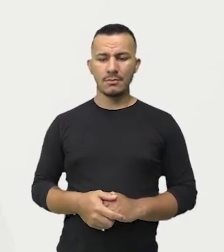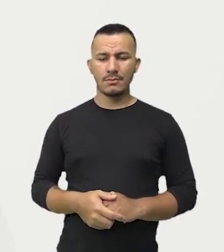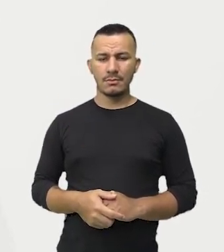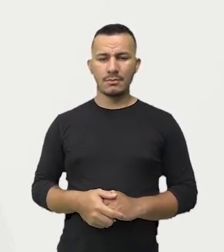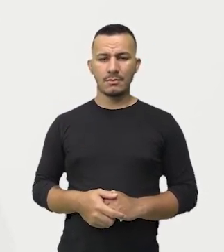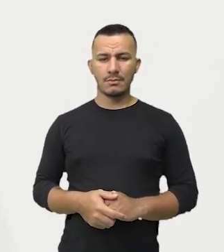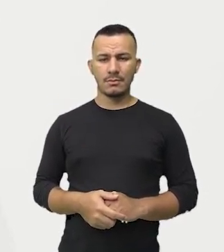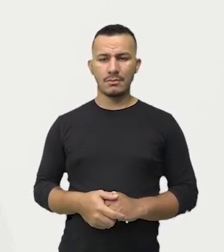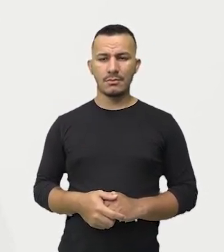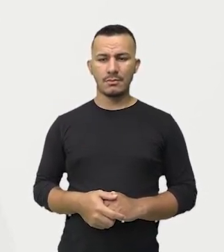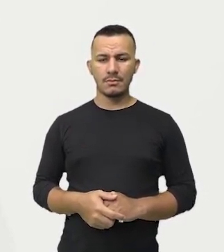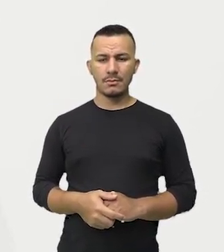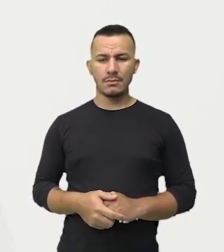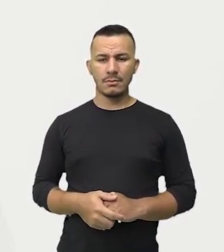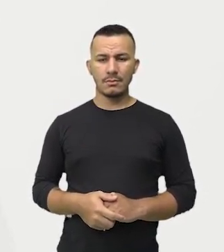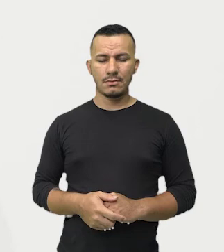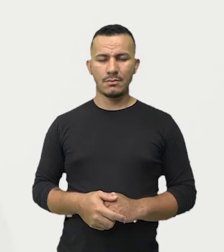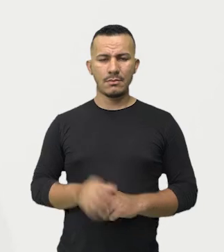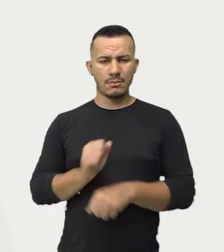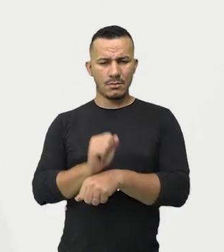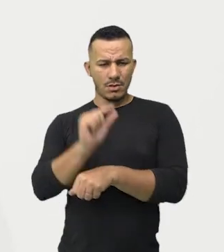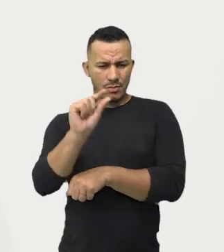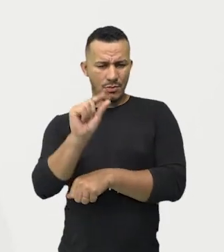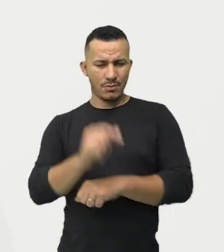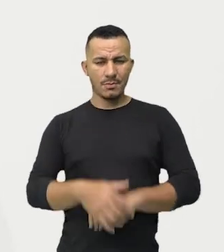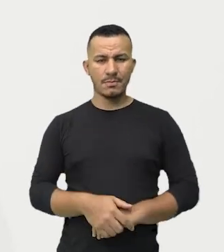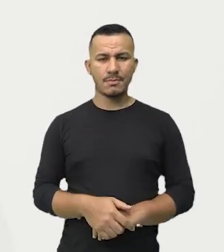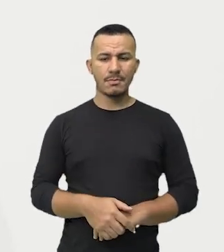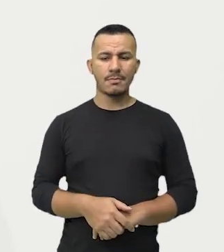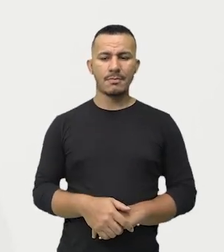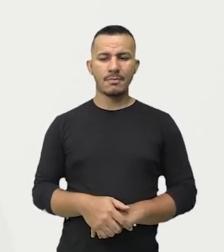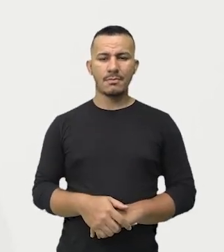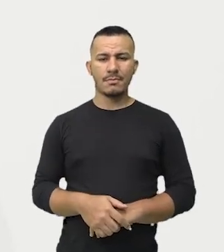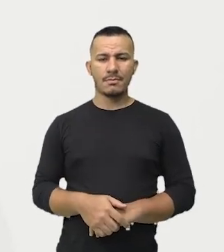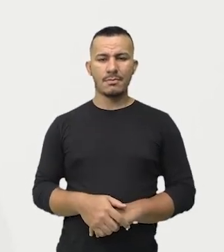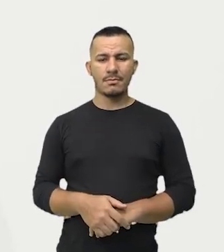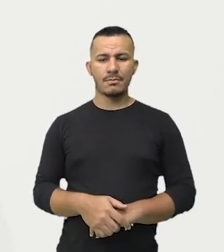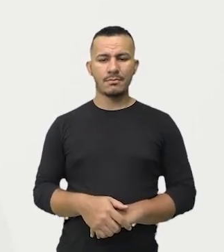1. Atenção, só um minuto, pessoal.